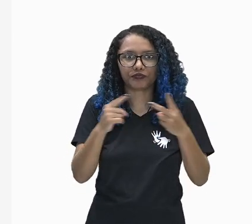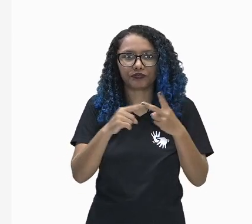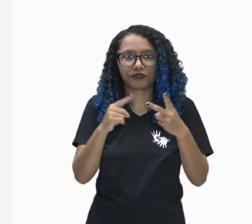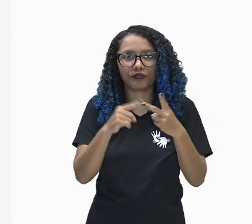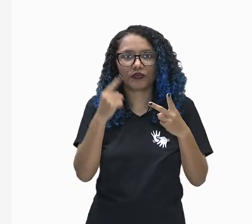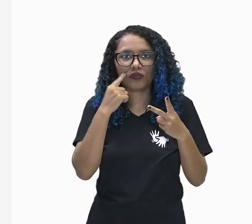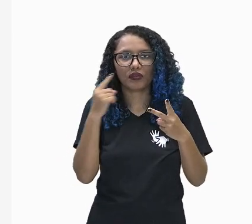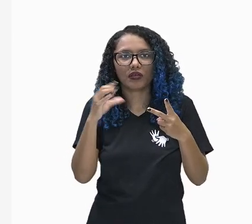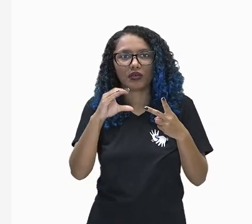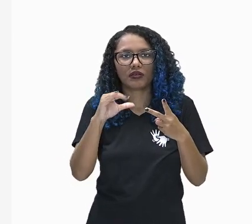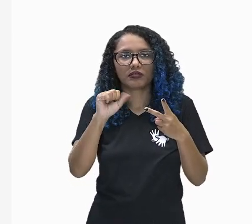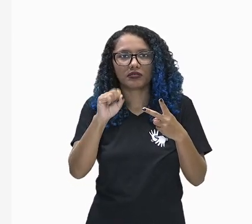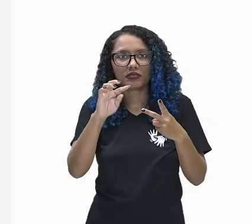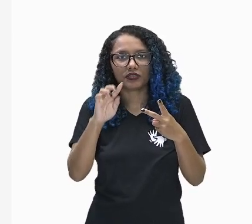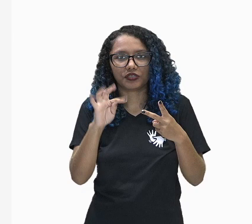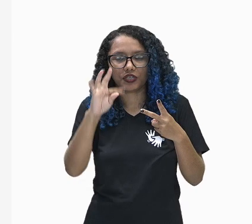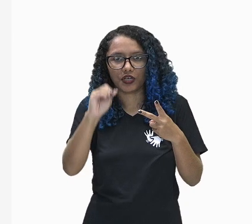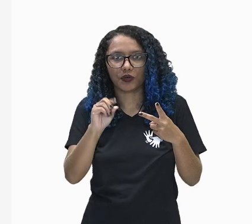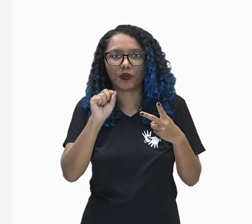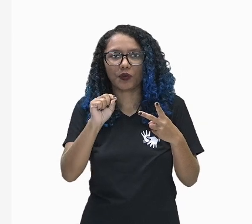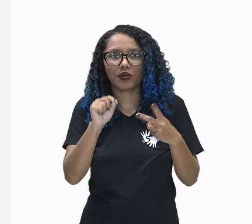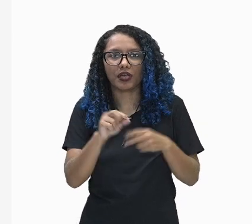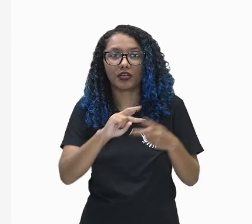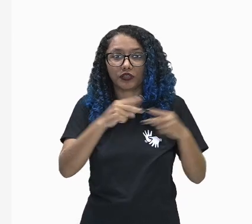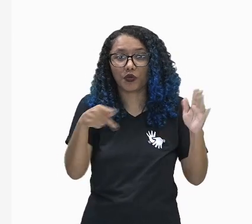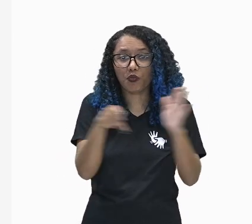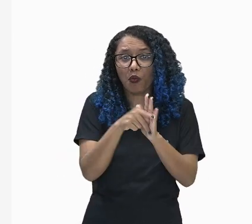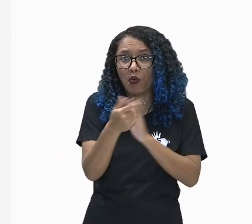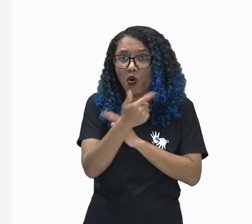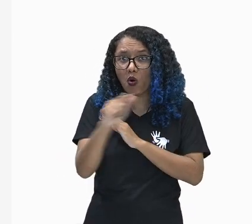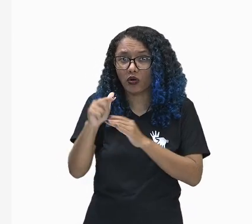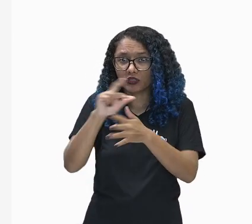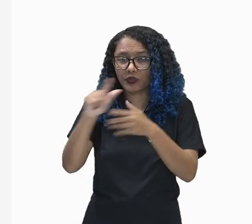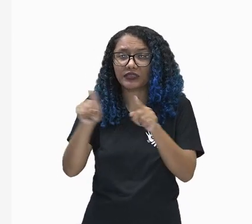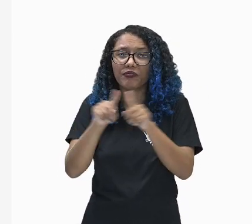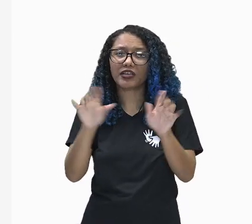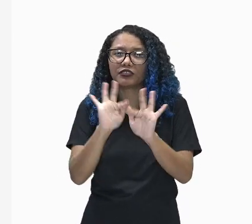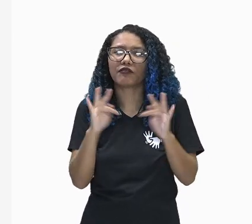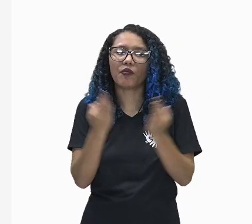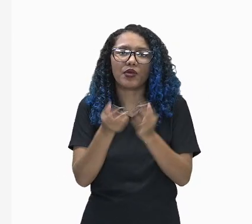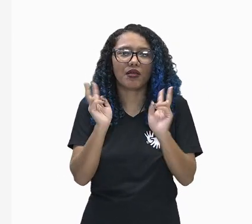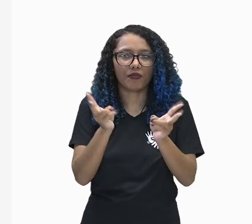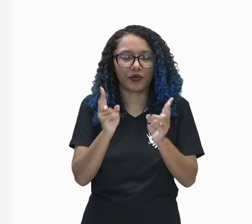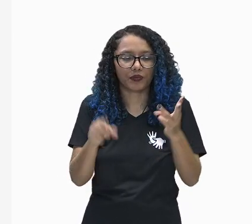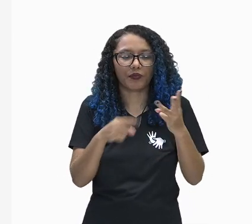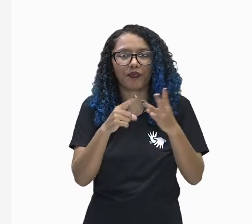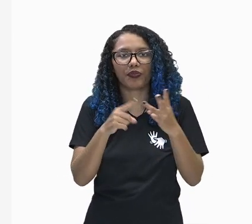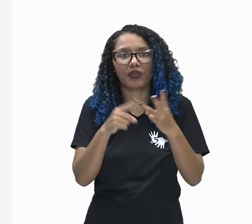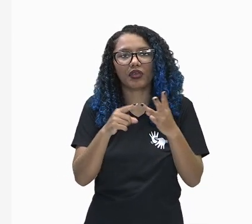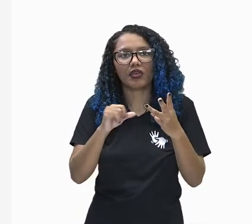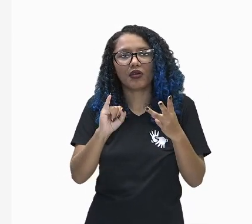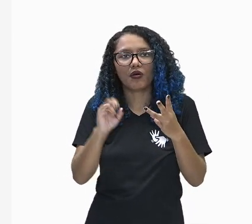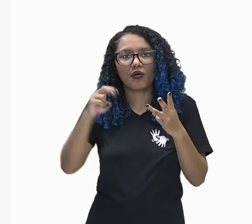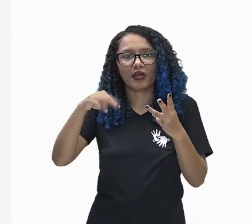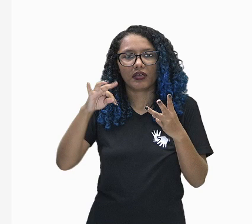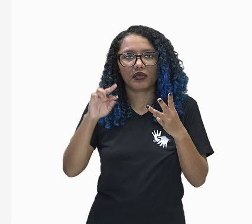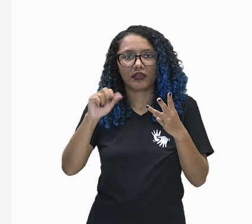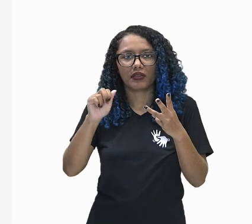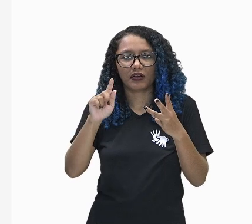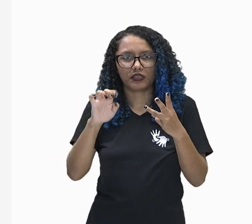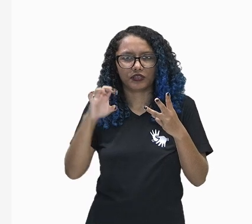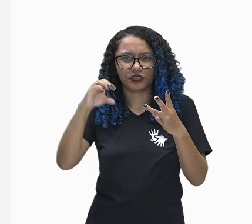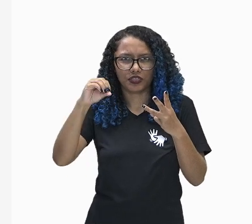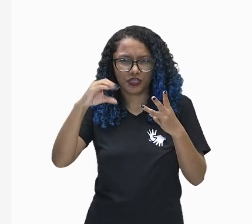organismos que possuem genes de outras espécies, mas que são da mesma família. E também temos os intragênicos, que